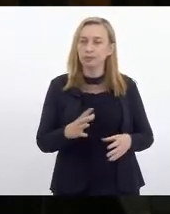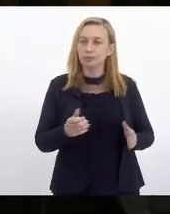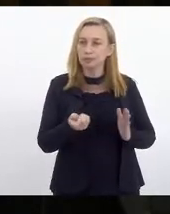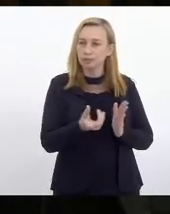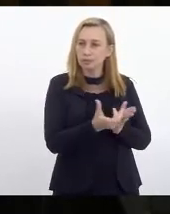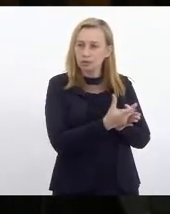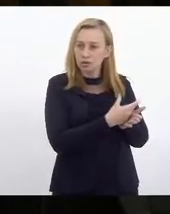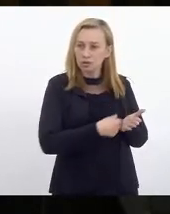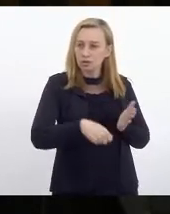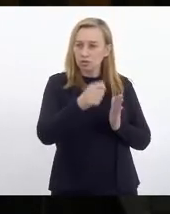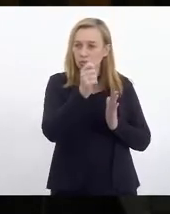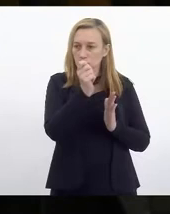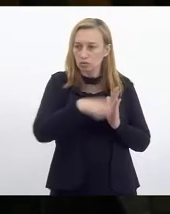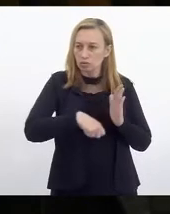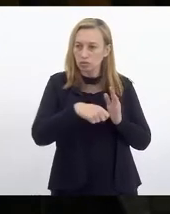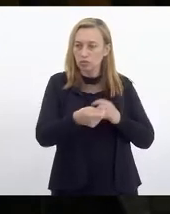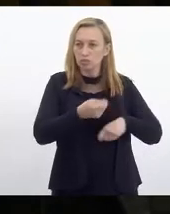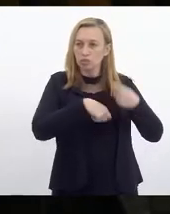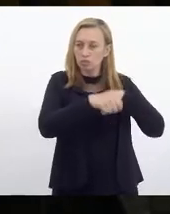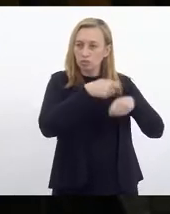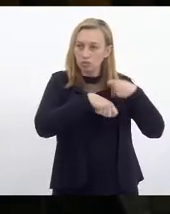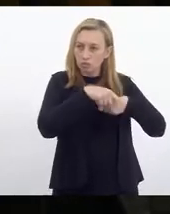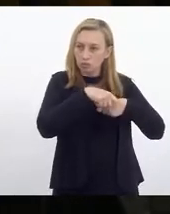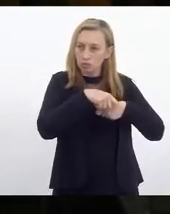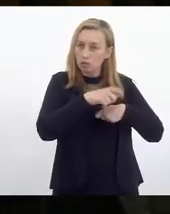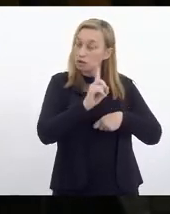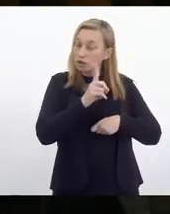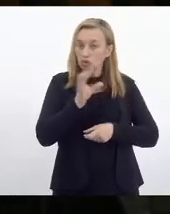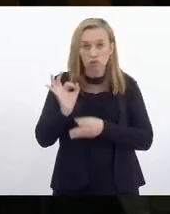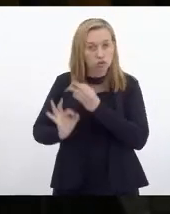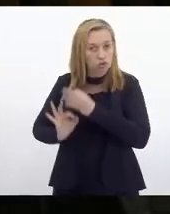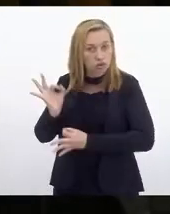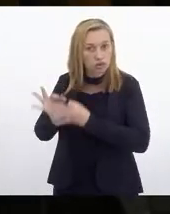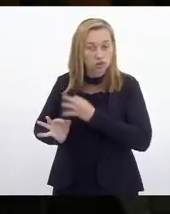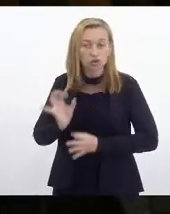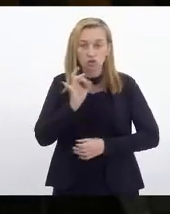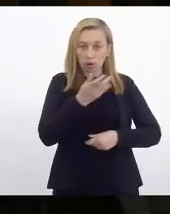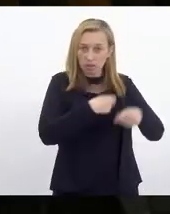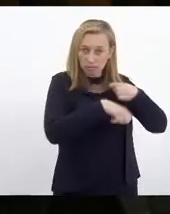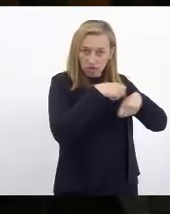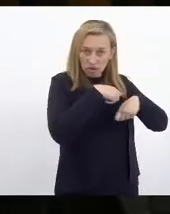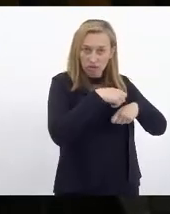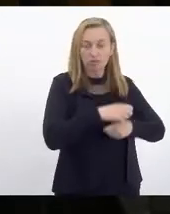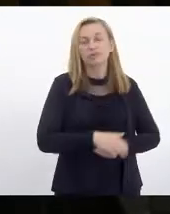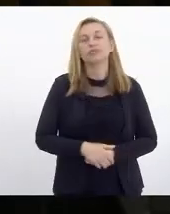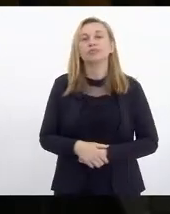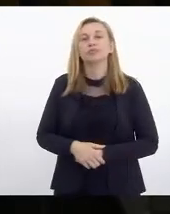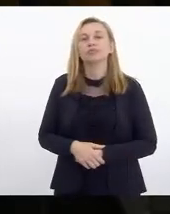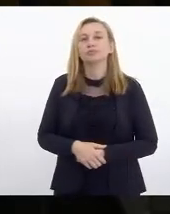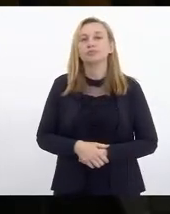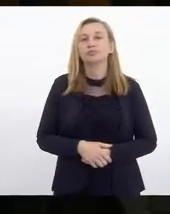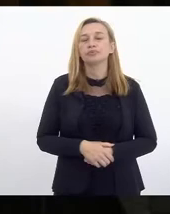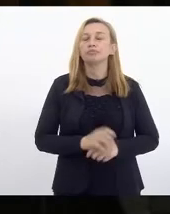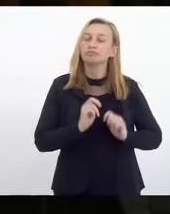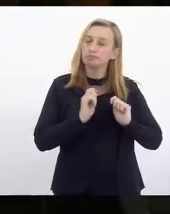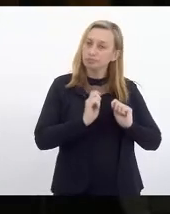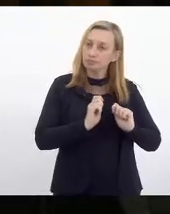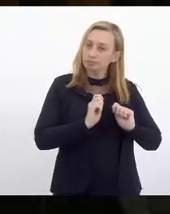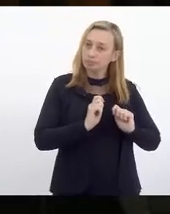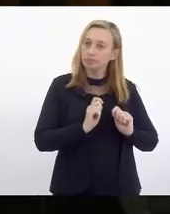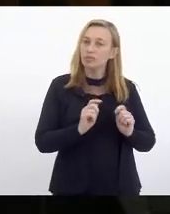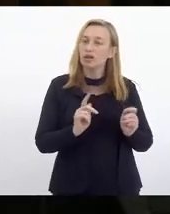tributários administrativos, não judiciais, administrativos, hipótese eles